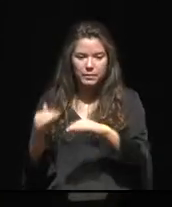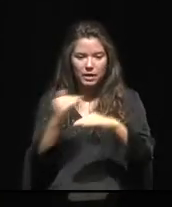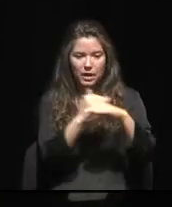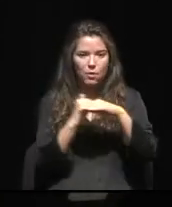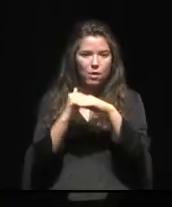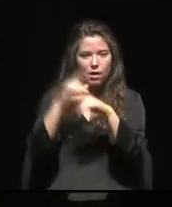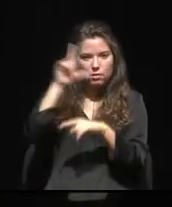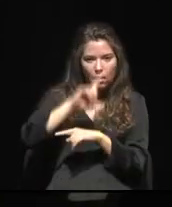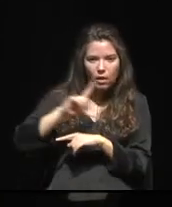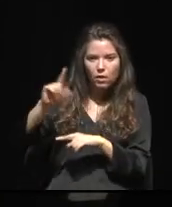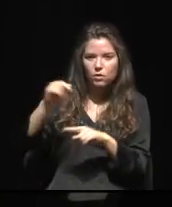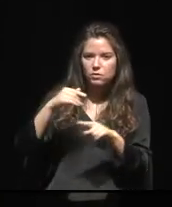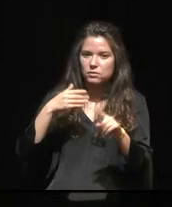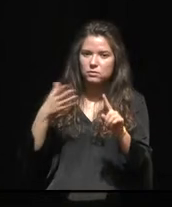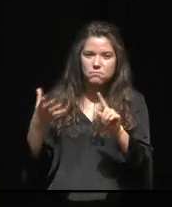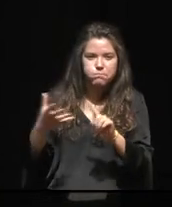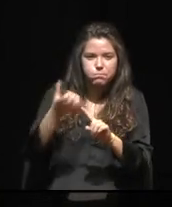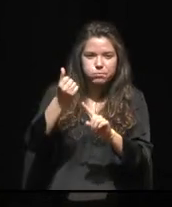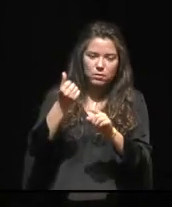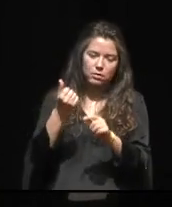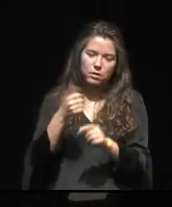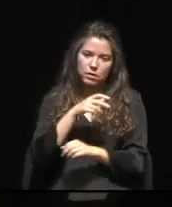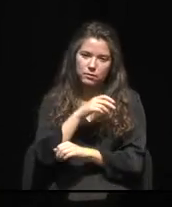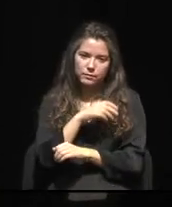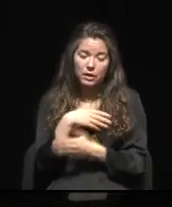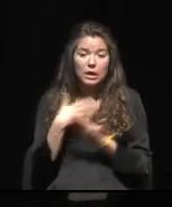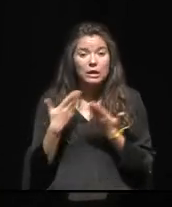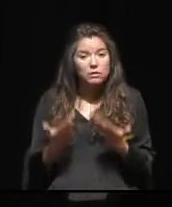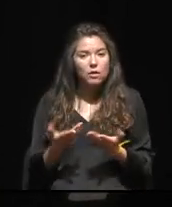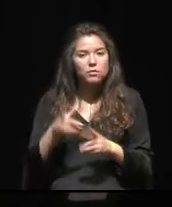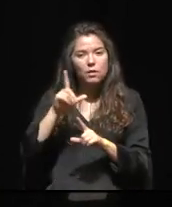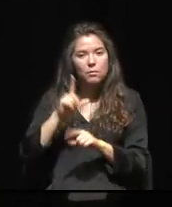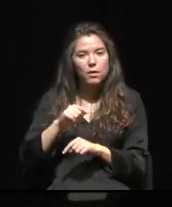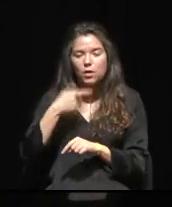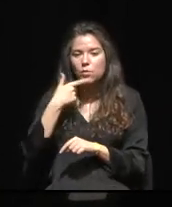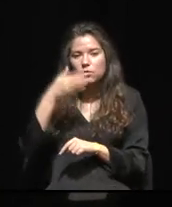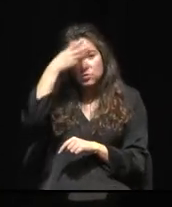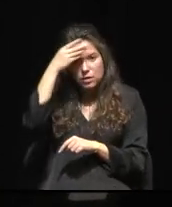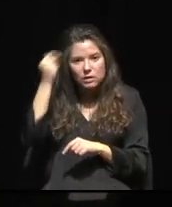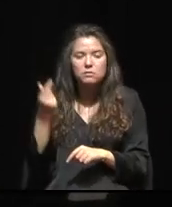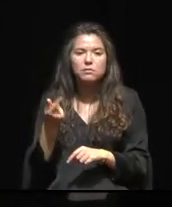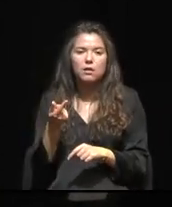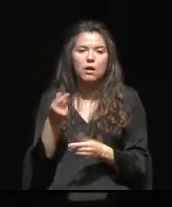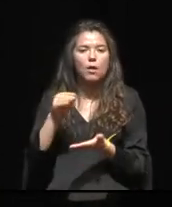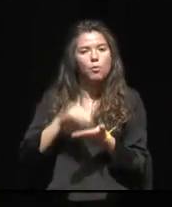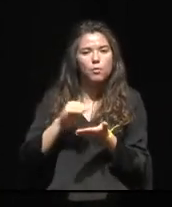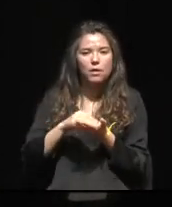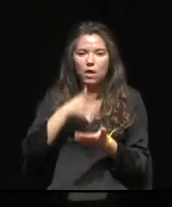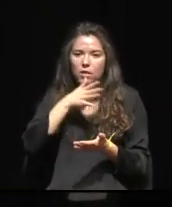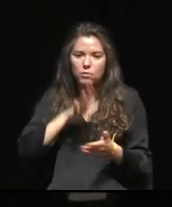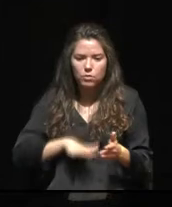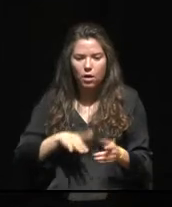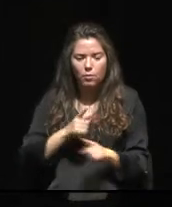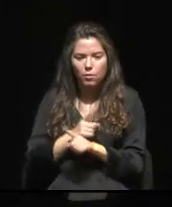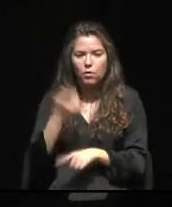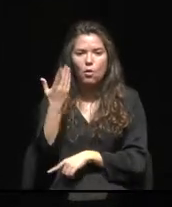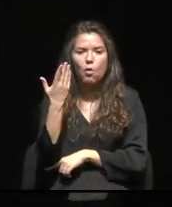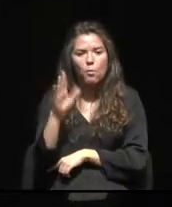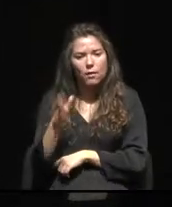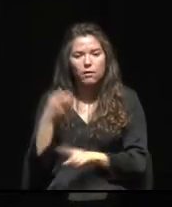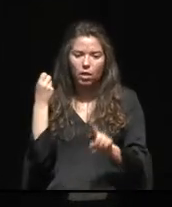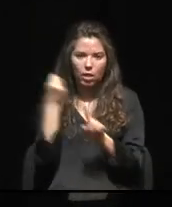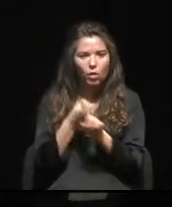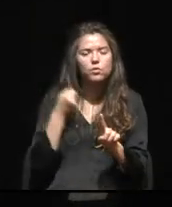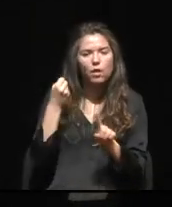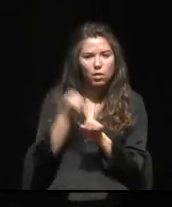ainda longe de se alcançar e não esquecemos também o combate à pobreza menstrual pelo que o pan já se pelo Pan se tem